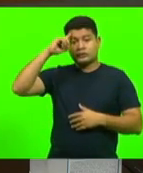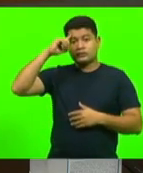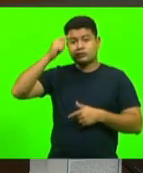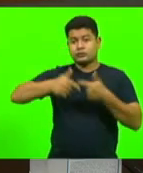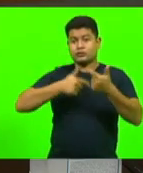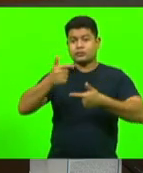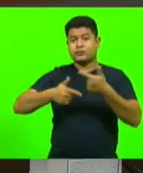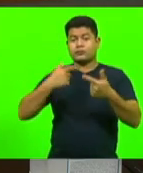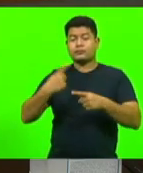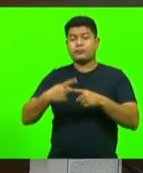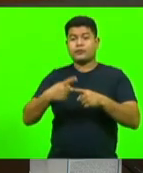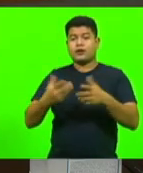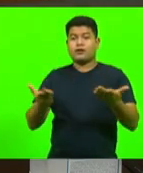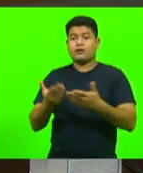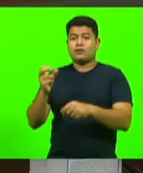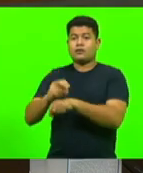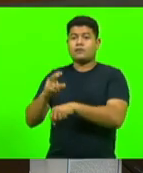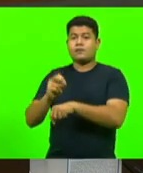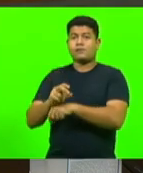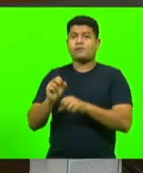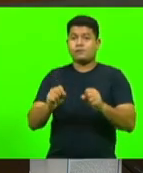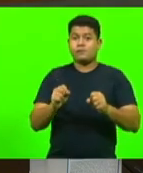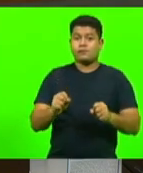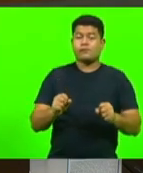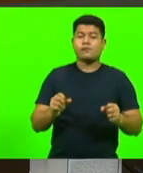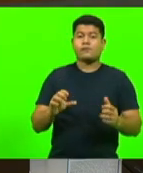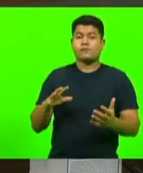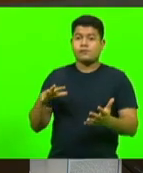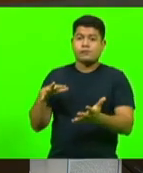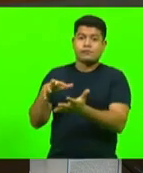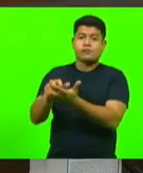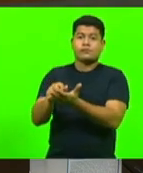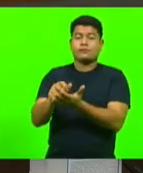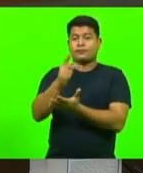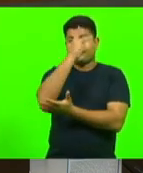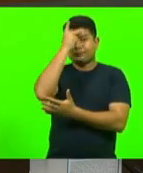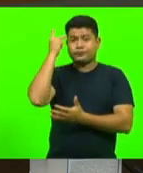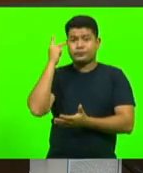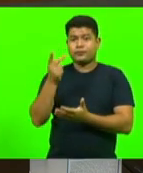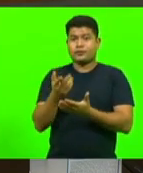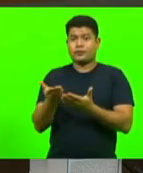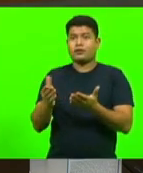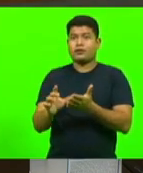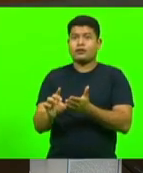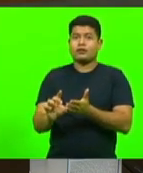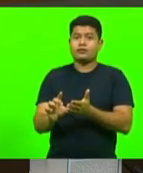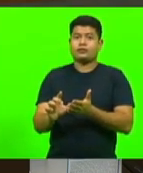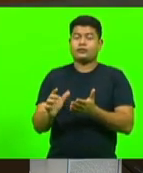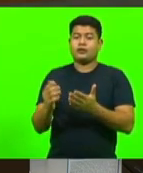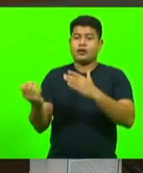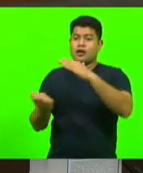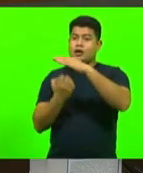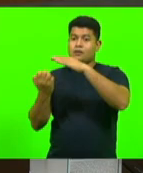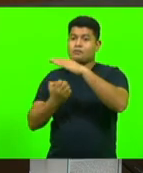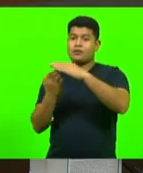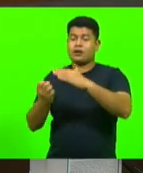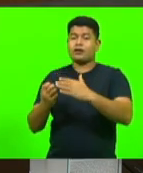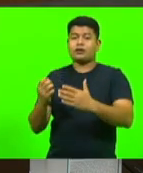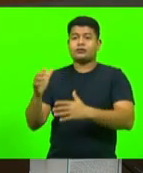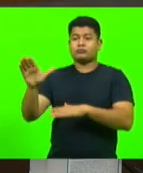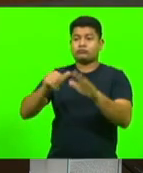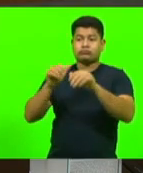vagas que hoje estão em abertas poderão ser preenchida com pessoas fora do cargo ou com empresas contratadas